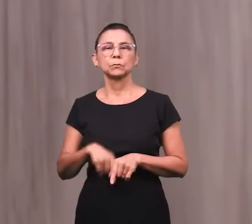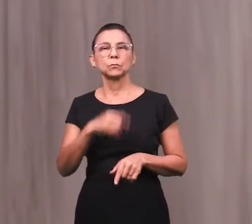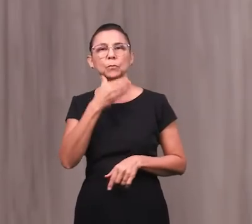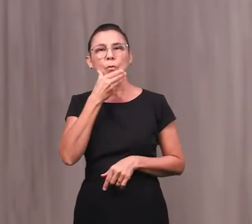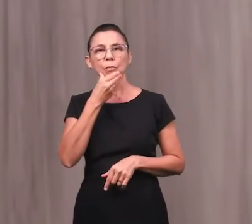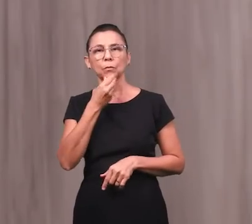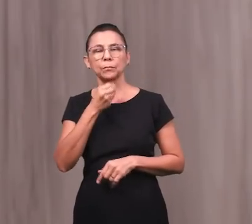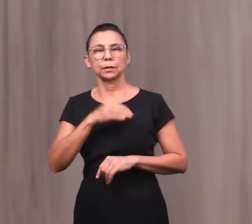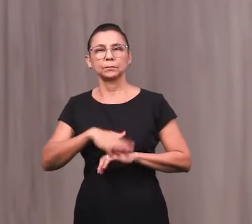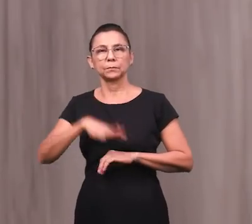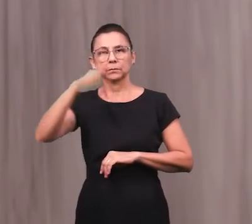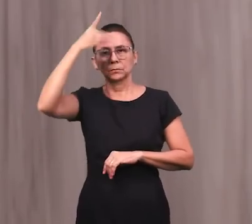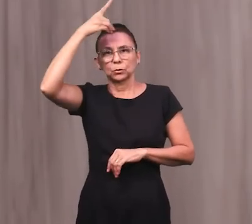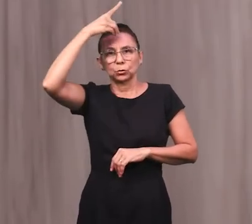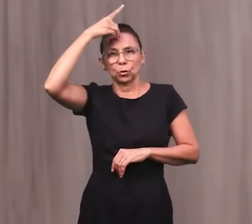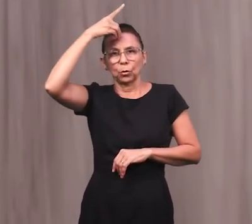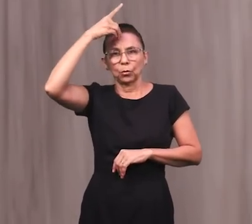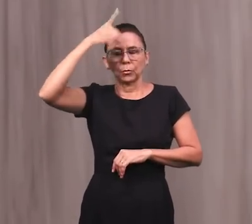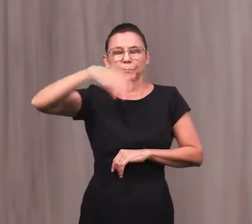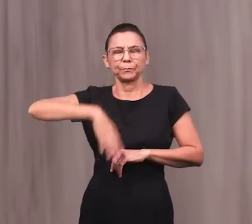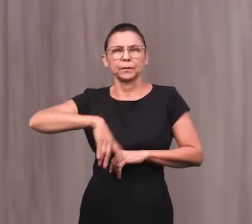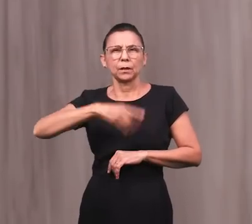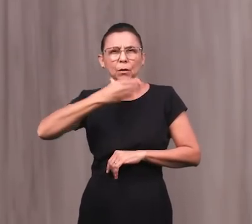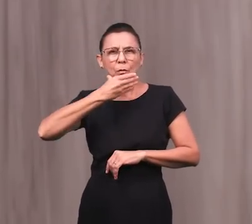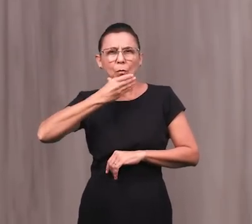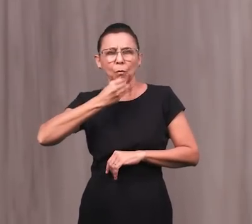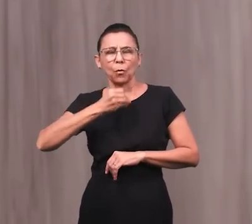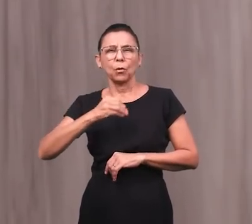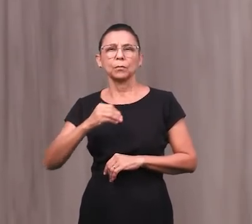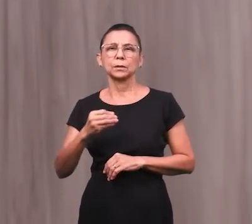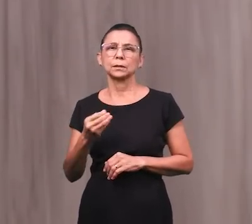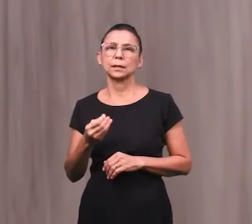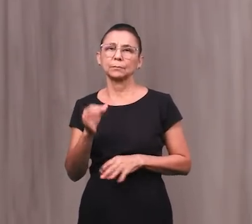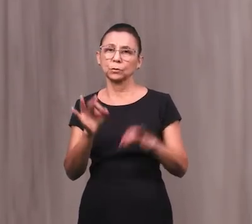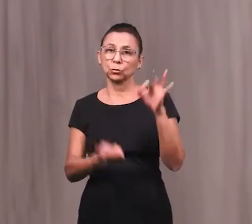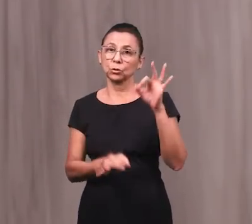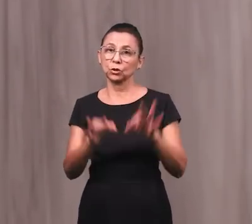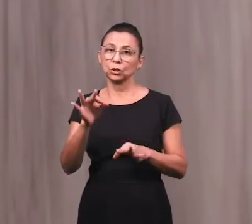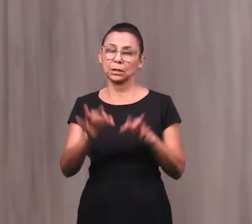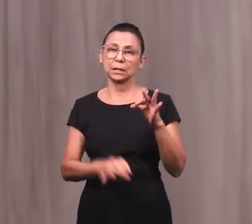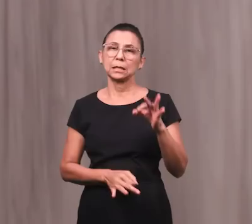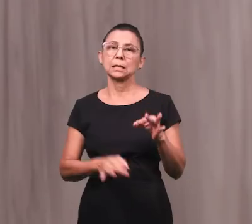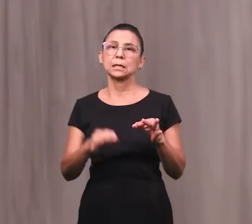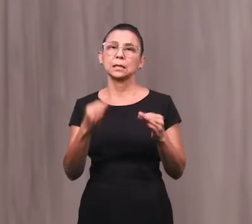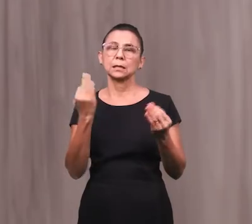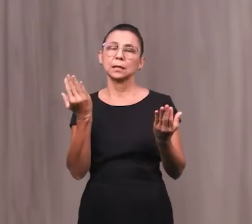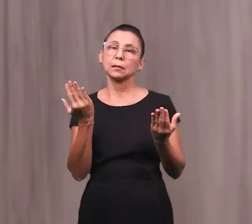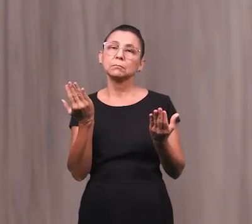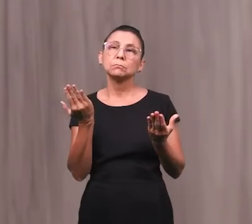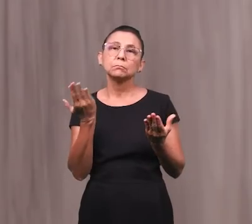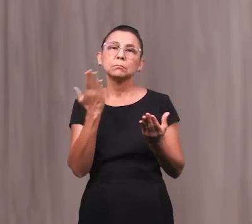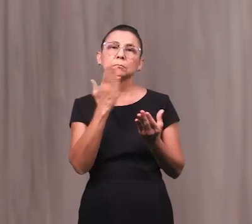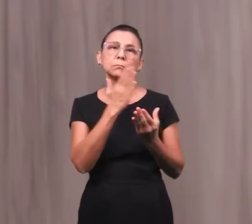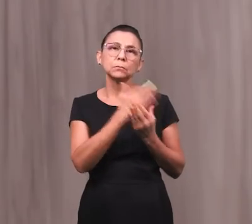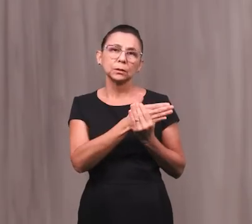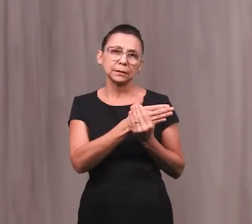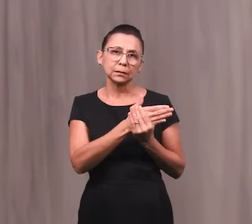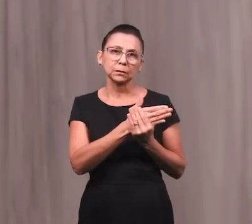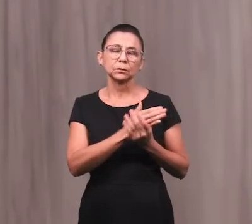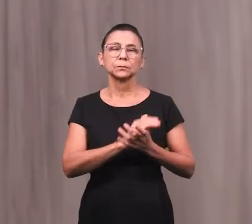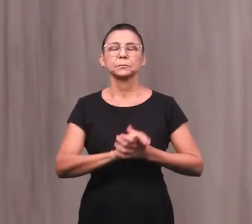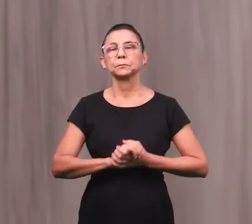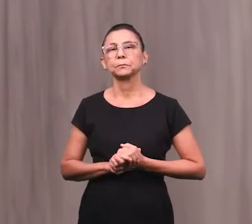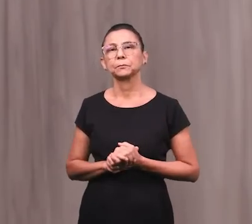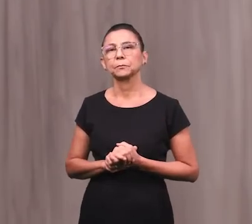varão que tem uma causa da justiça e qual ele está orando, mas